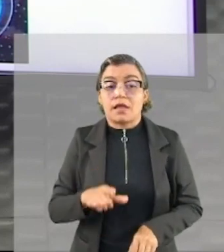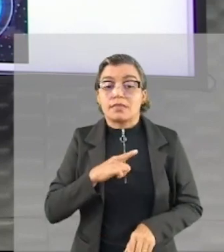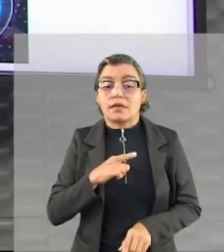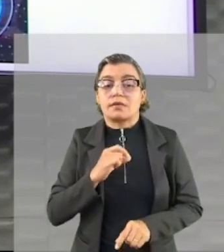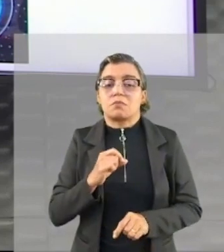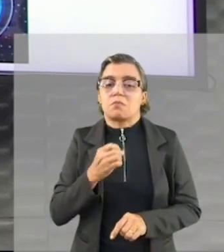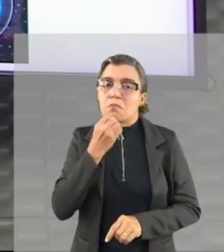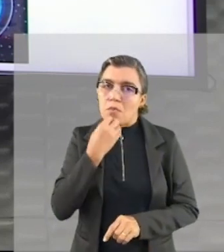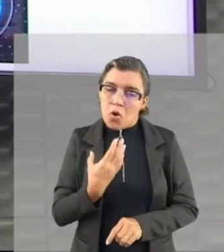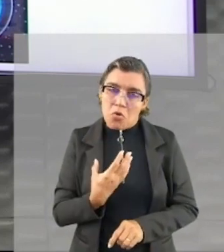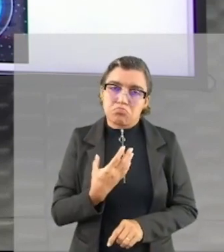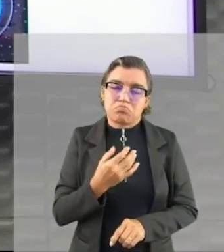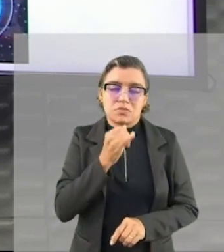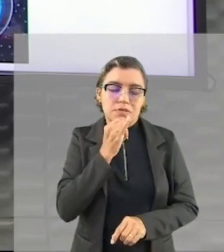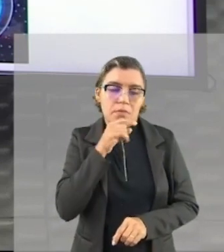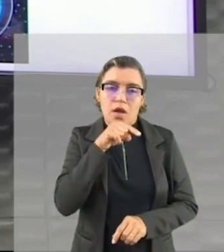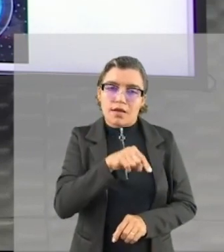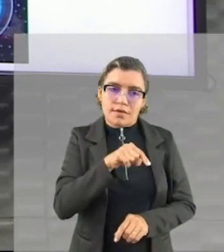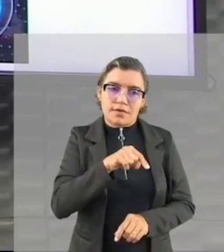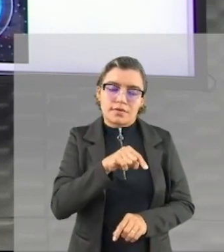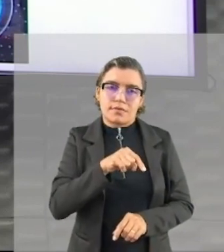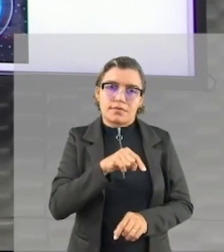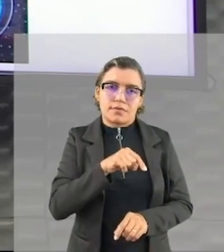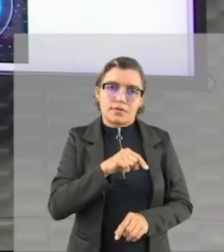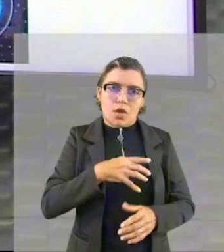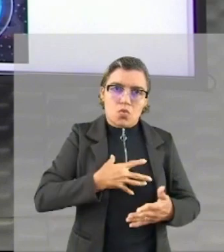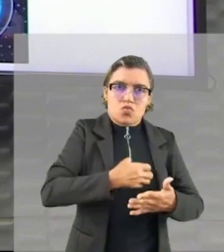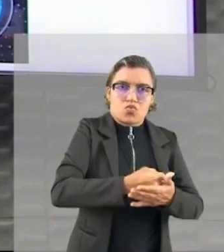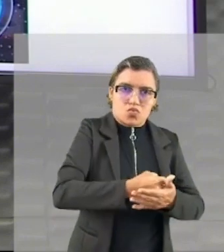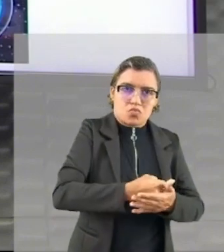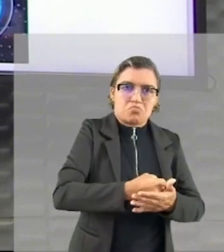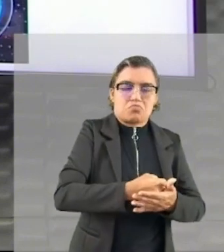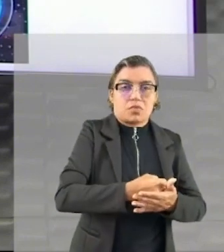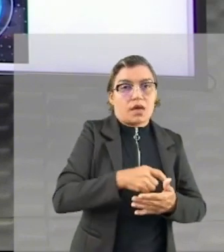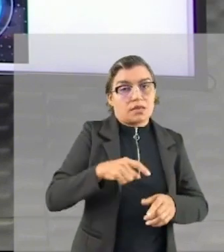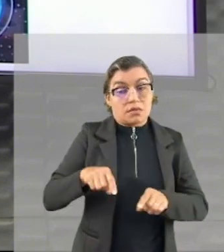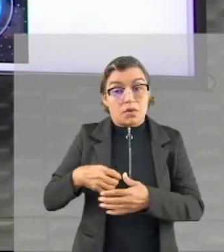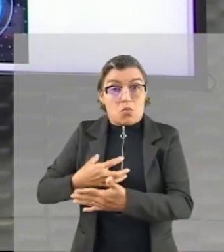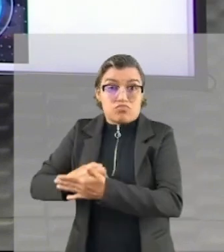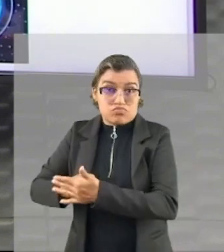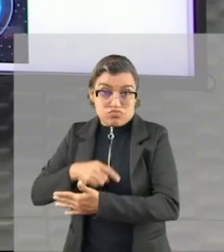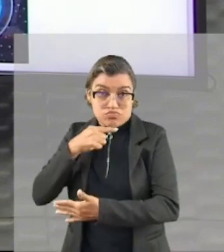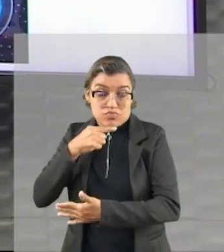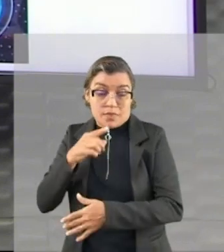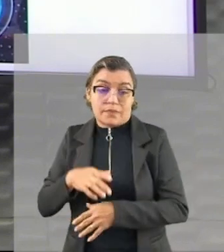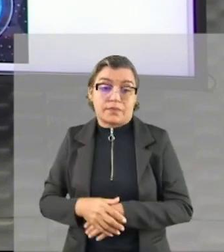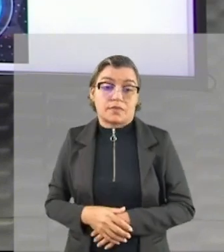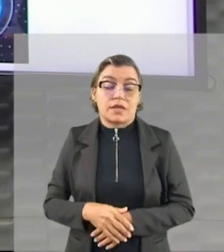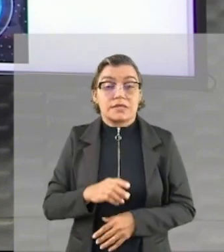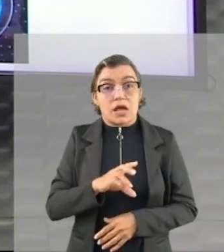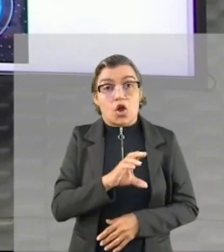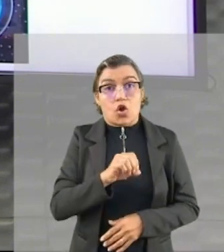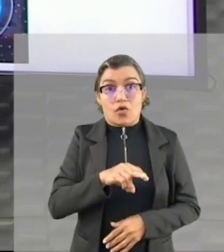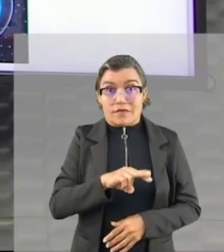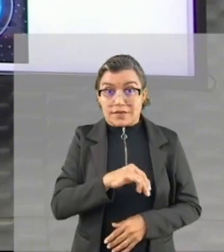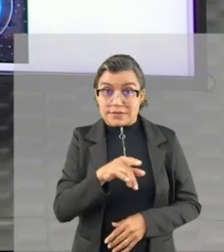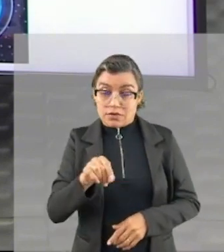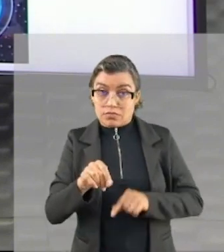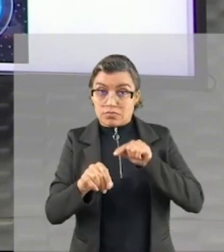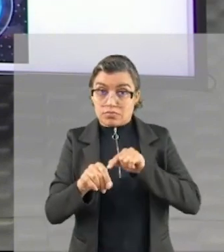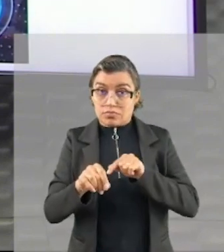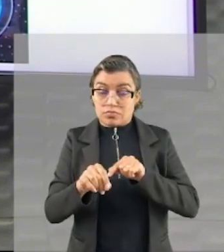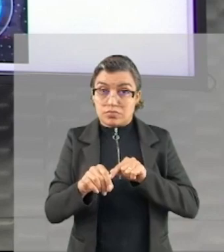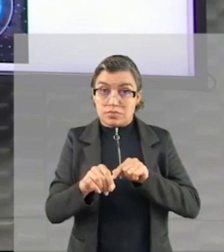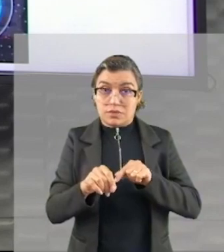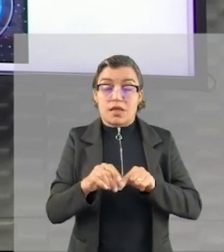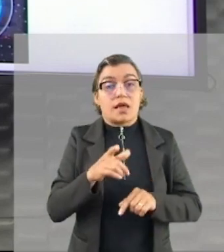bons condutores e os maus condutores. A convecção, de novo, a condução não ocorre no vácuo. A convecção só